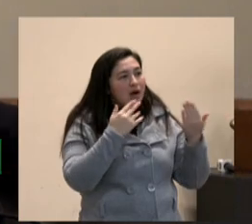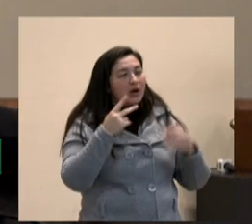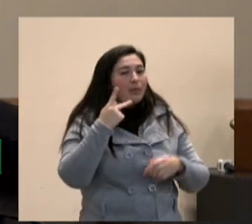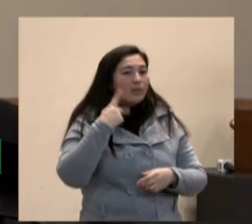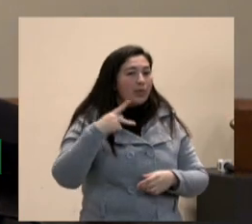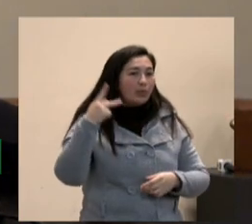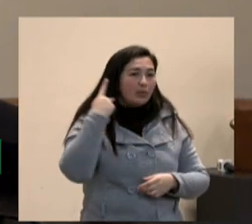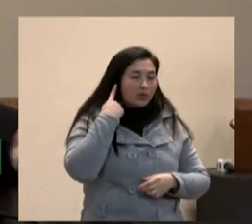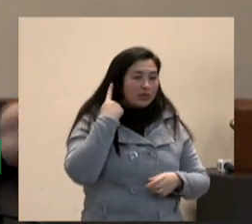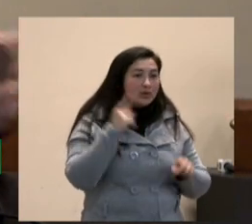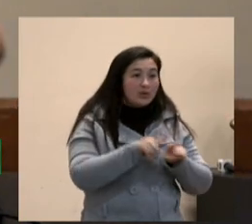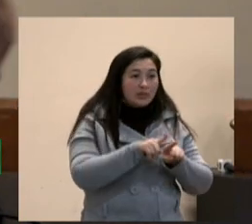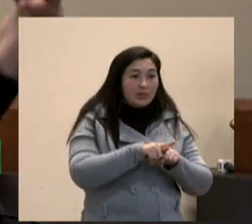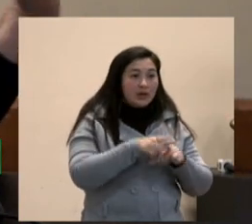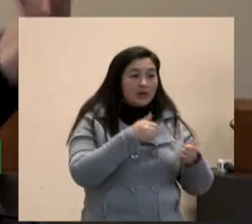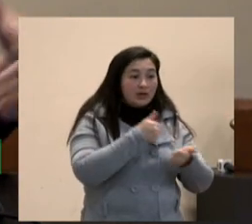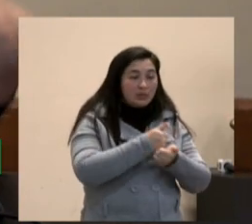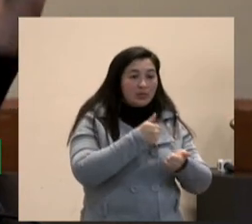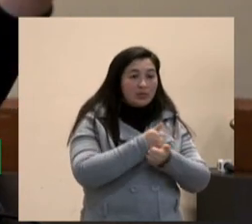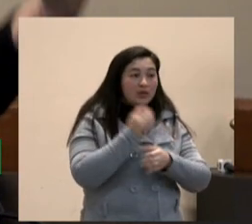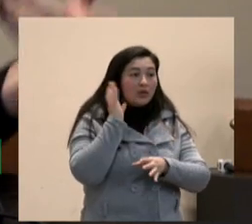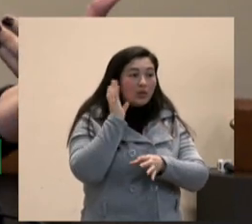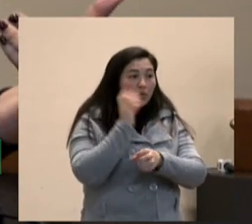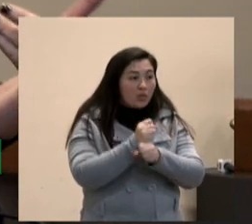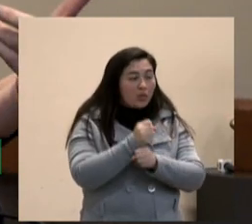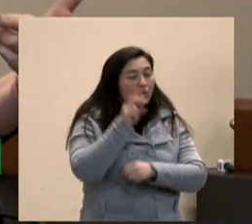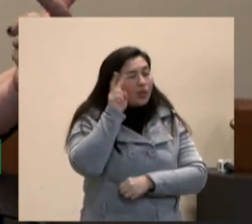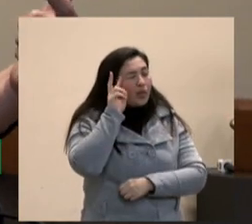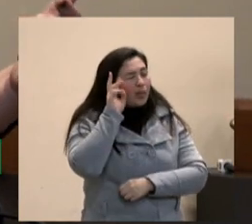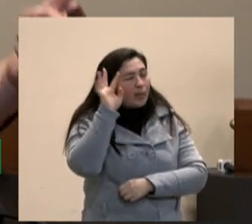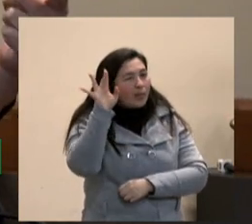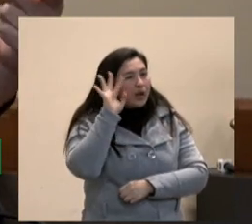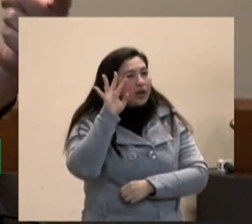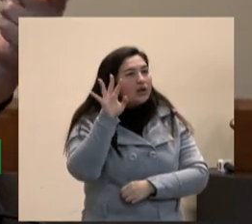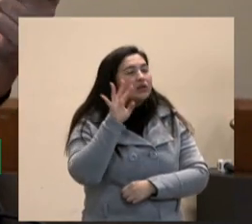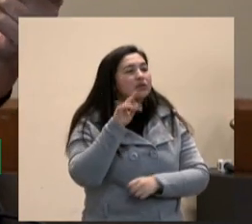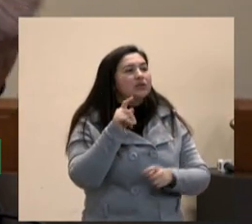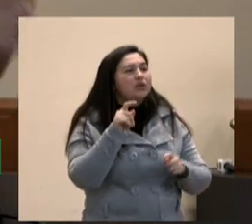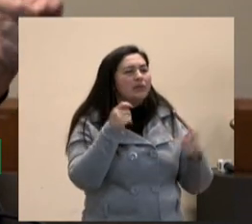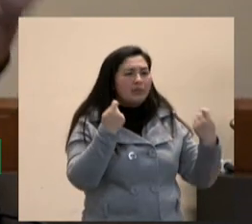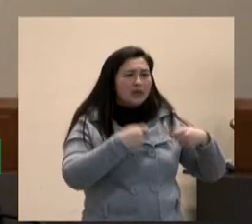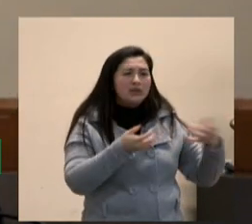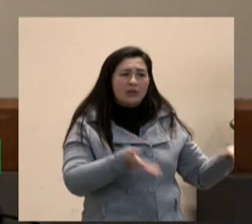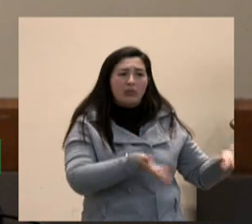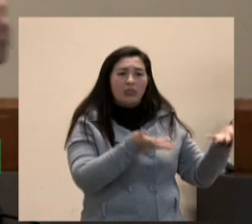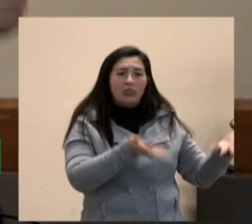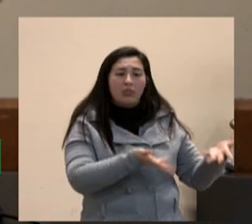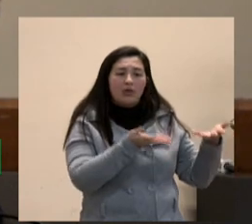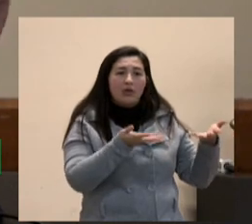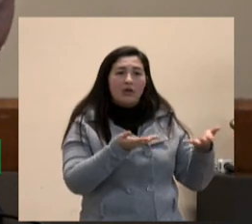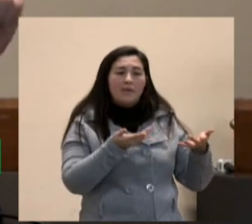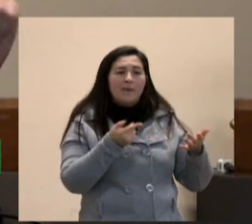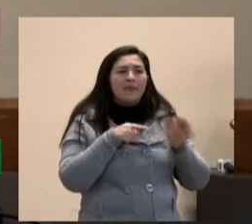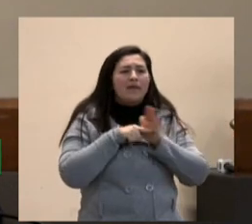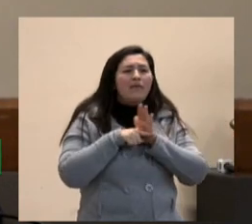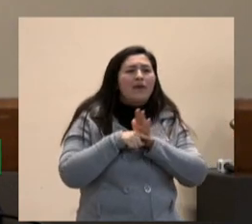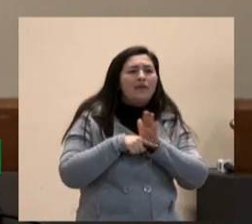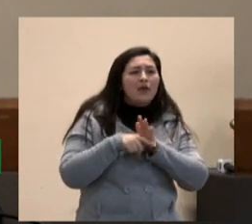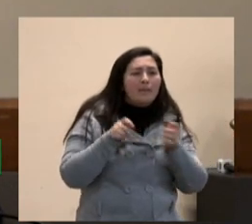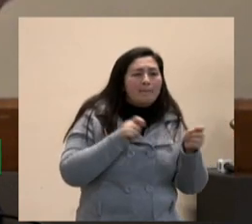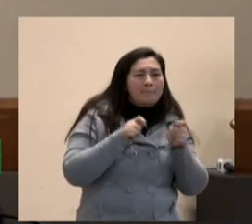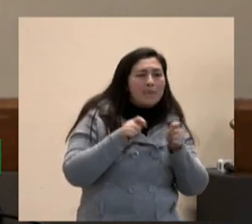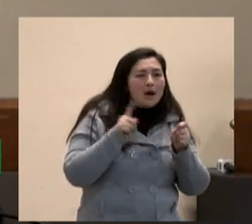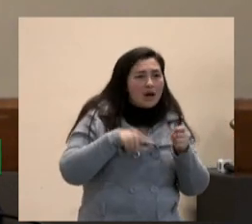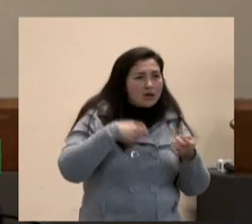Tribunal de Contas, né? E pensar um planejamento dessa oferta, né? Porque quando a gente fala em monitorar e controlar, não significa só